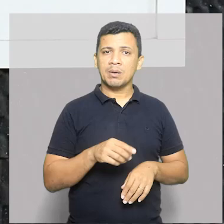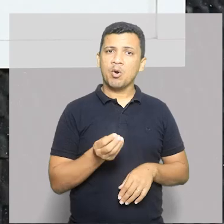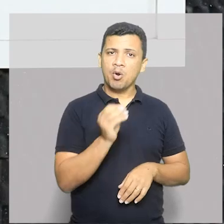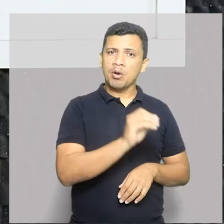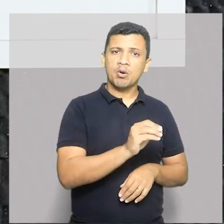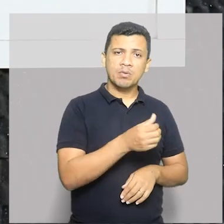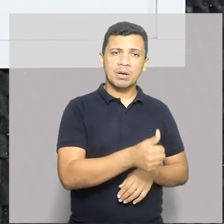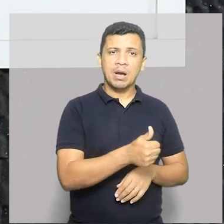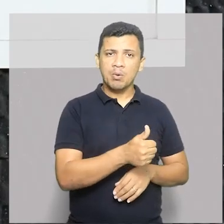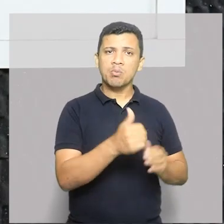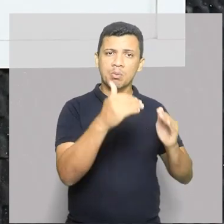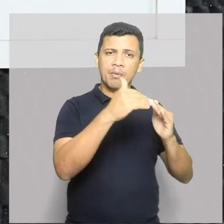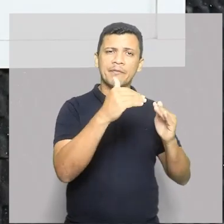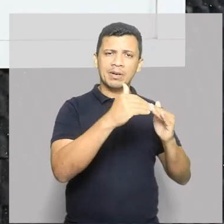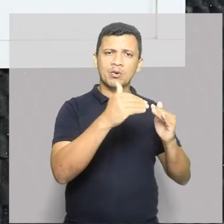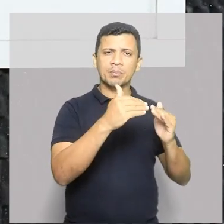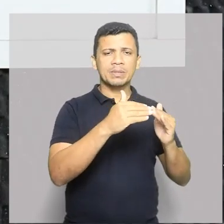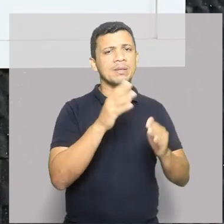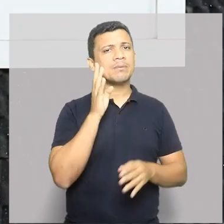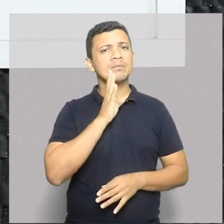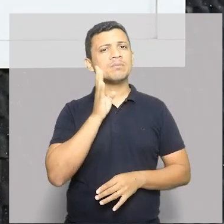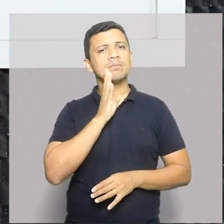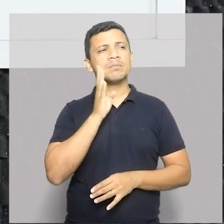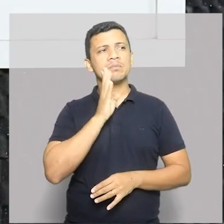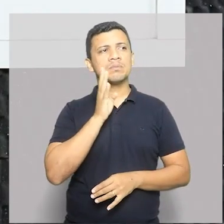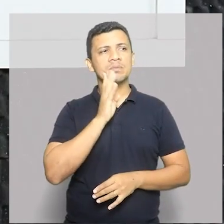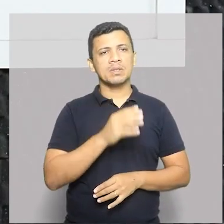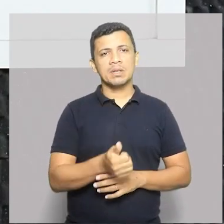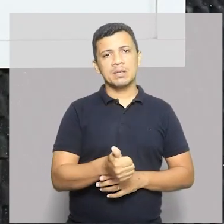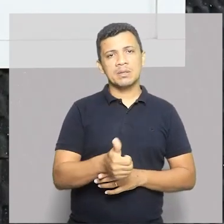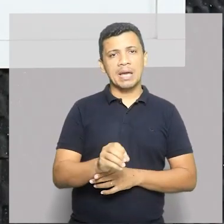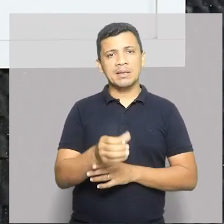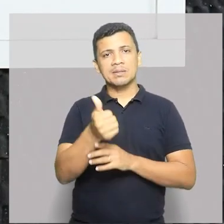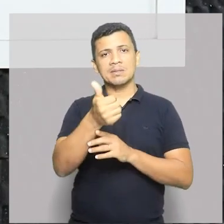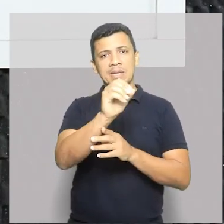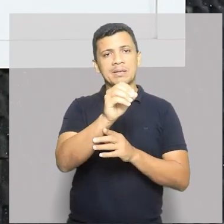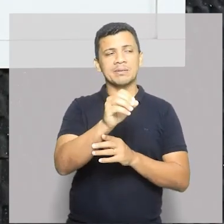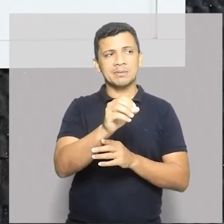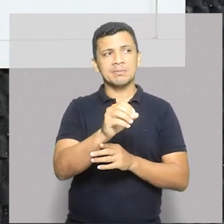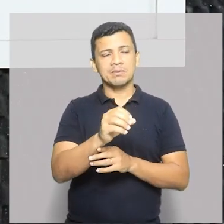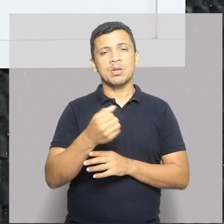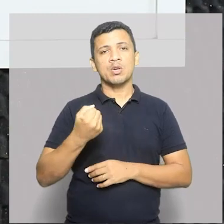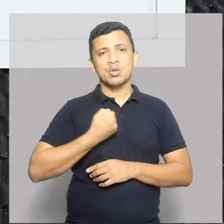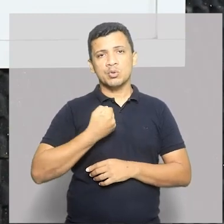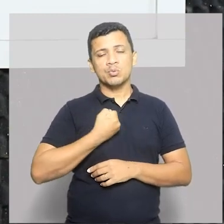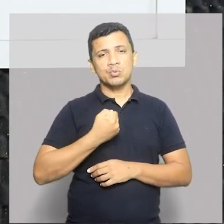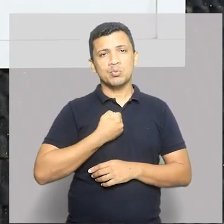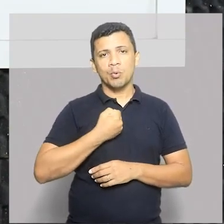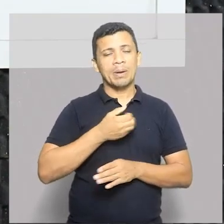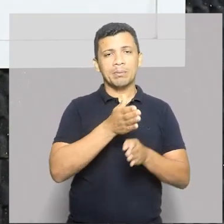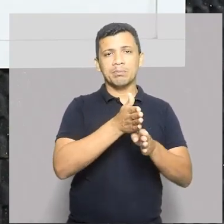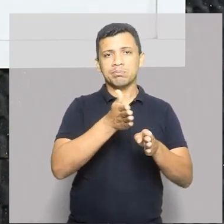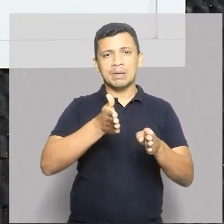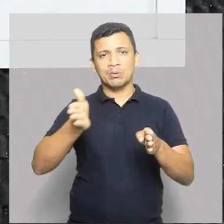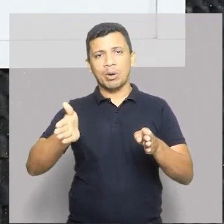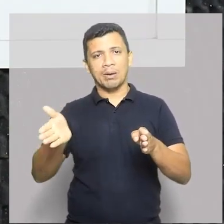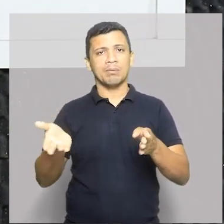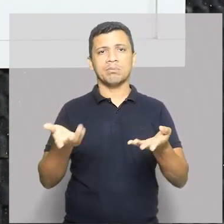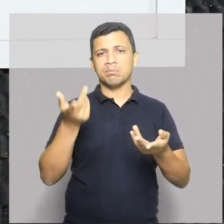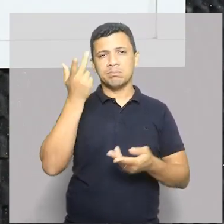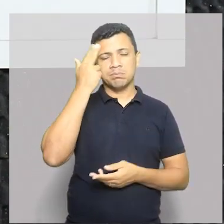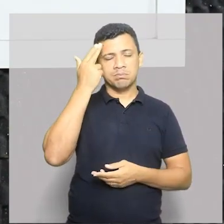ficar um casamento bonitinho, ó. Número com número, base 10 com base 10. Número natural com número natural, base 10 com base 10. Bora